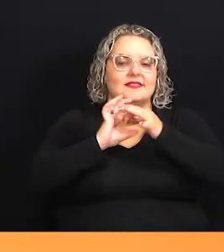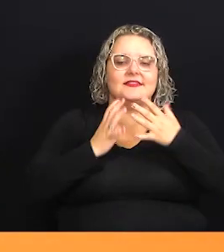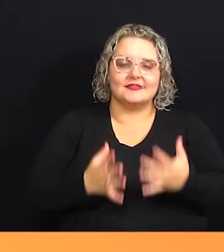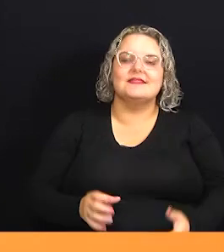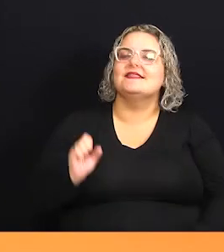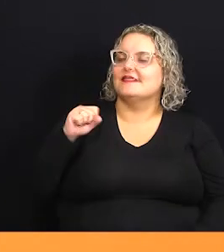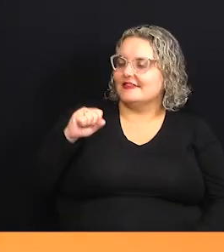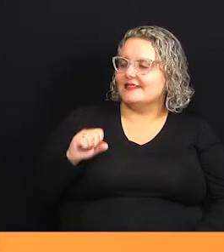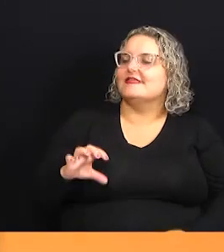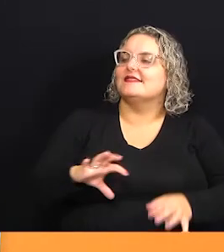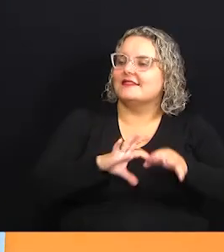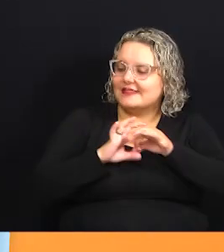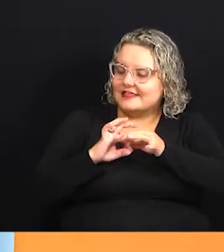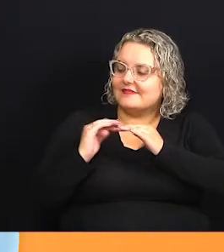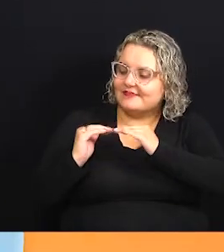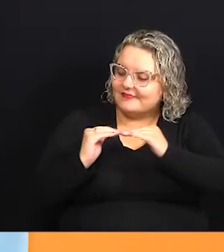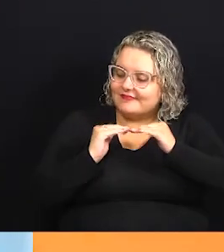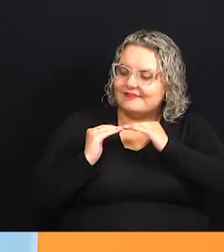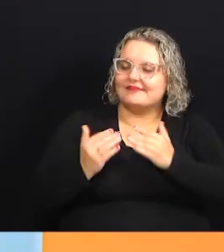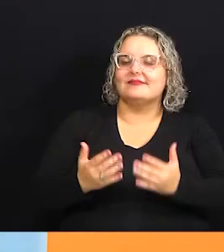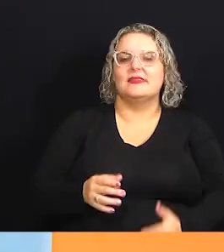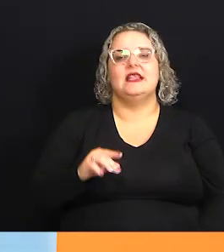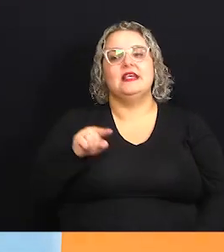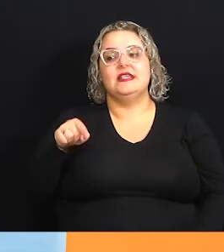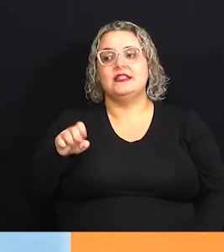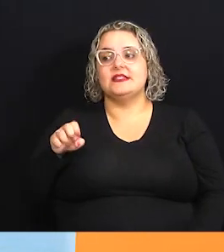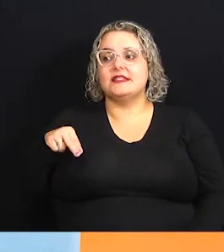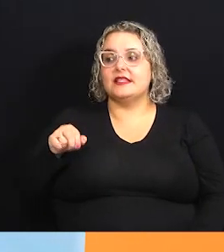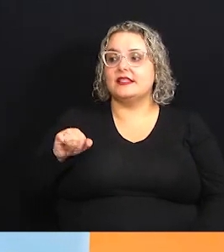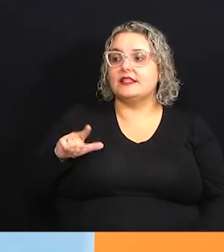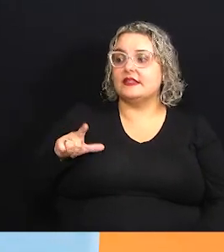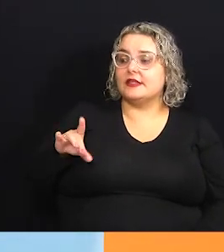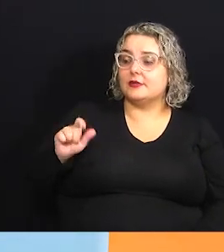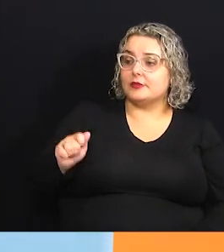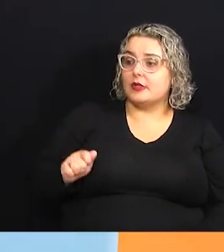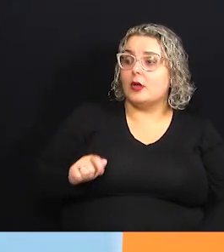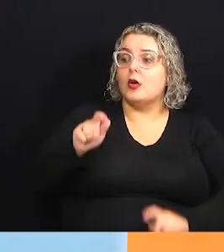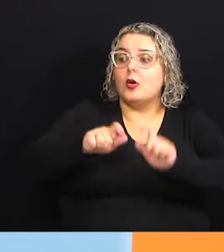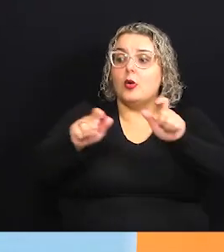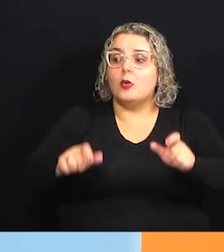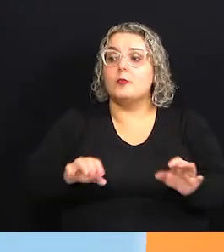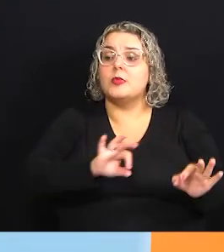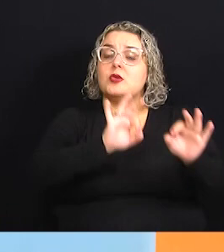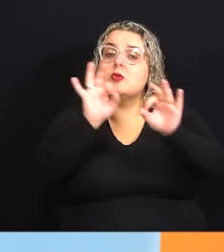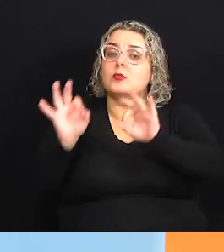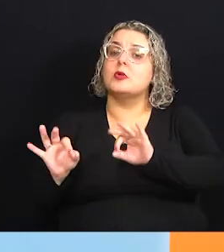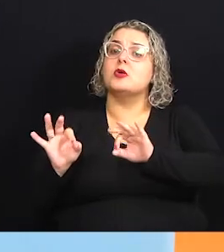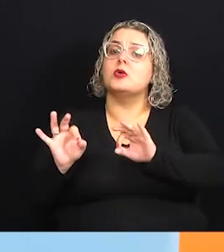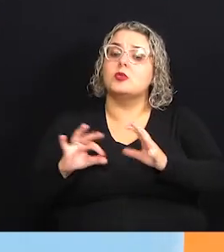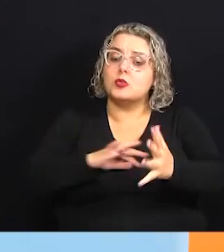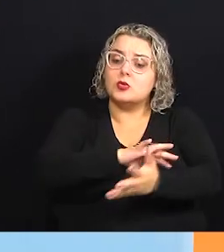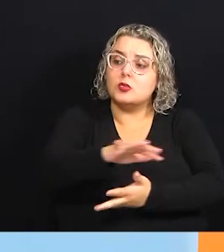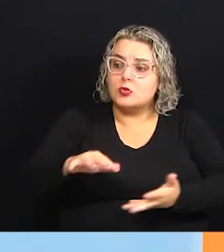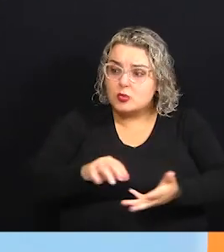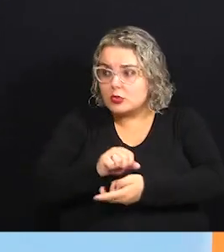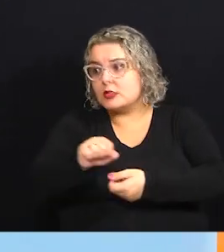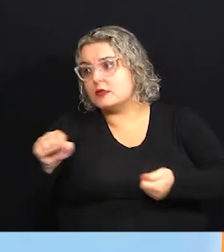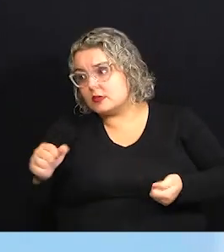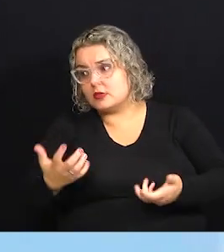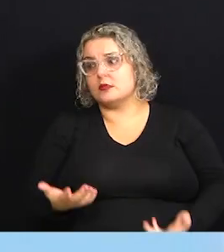sintonia. Isso, sintonia. Zenilda, pessoal de casa que está acompanhando o Universo